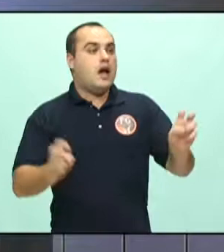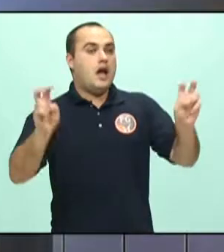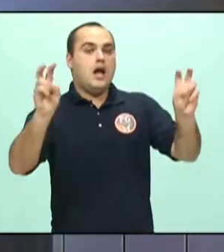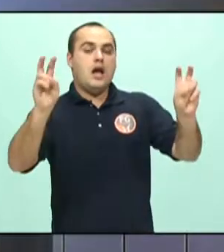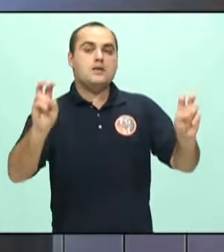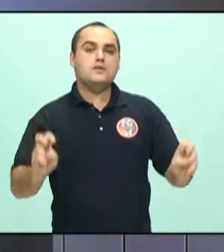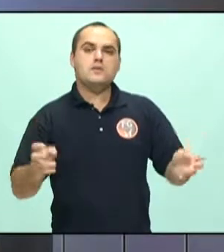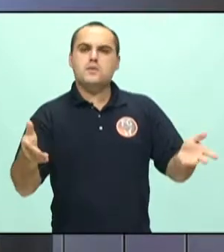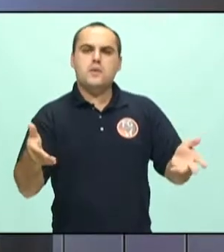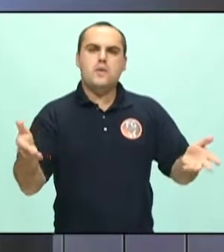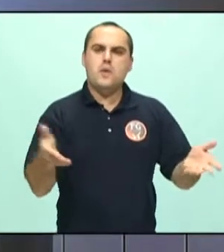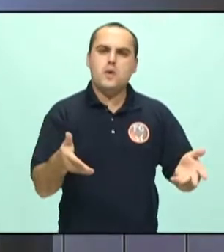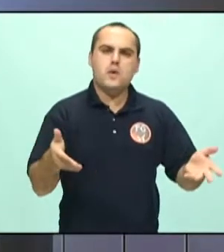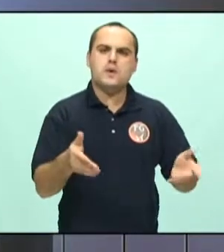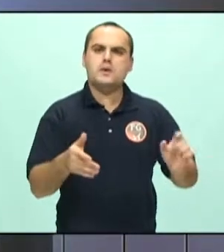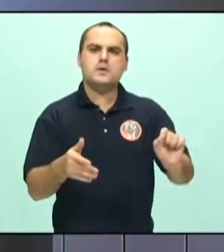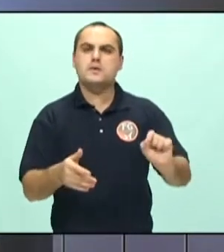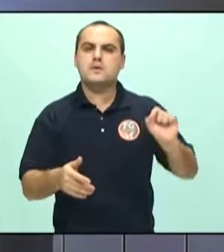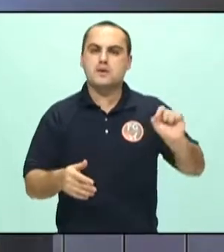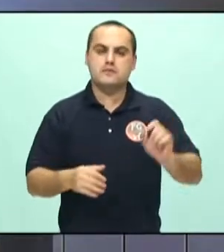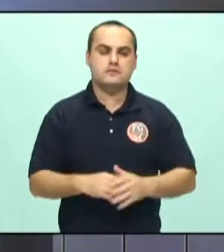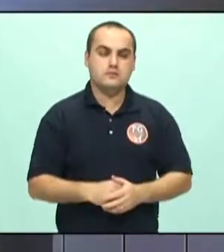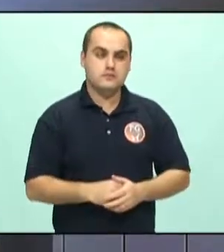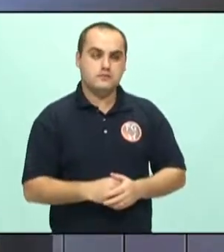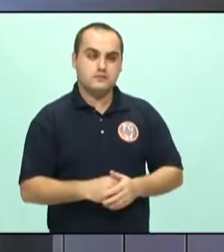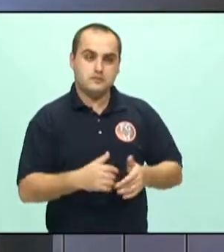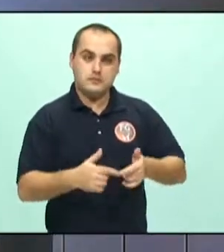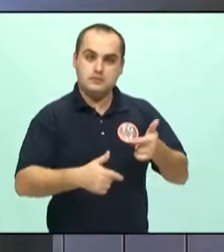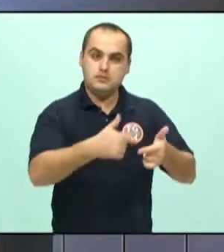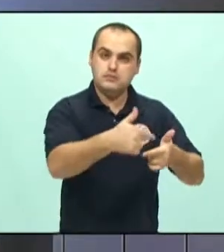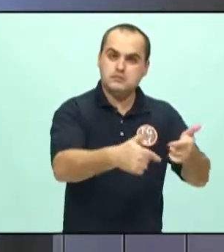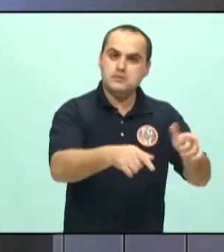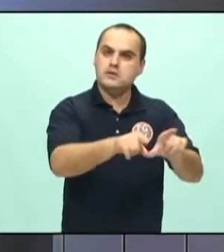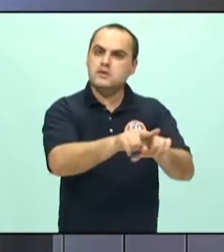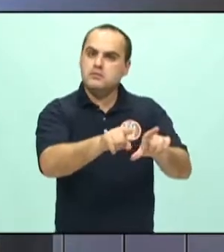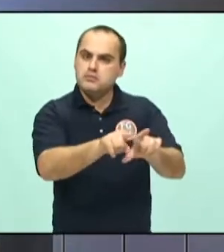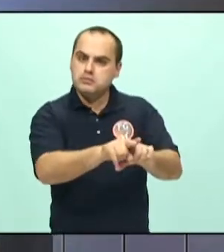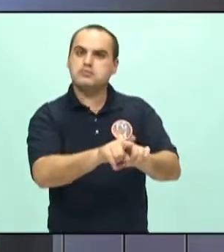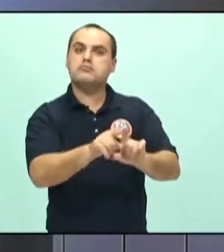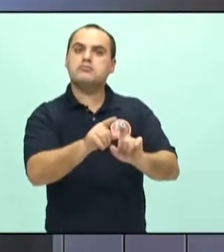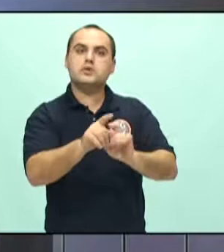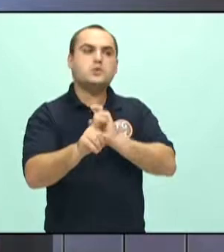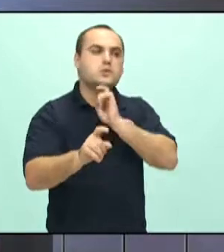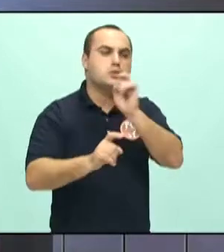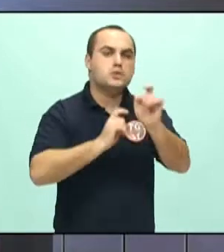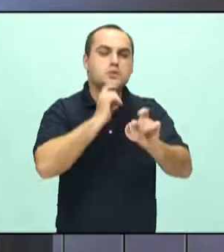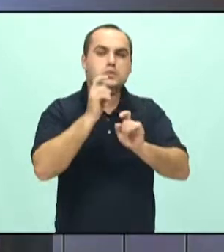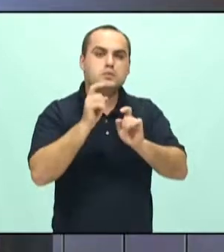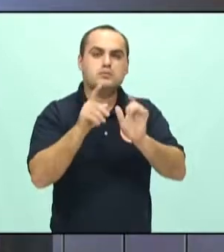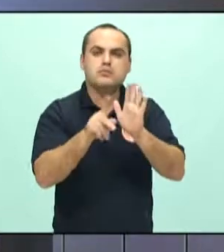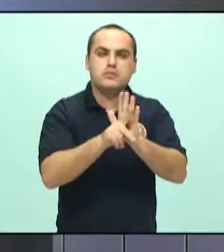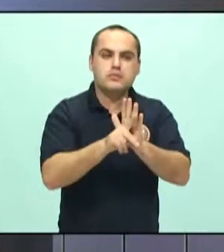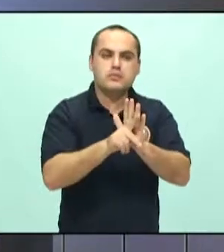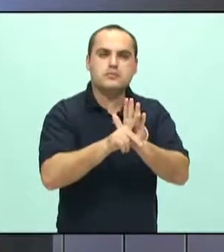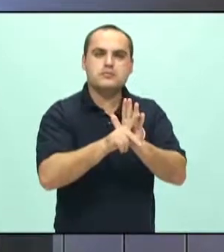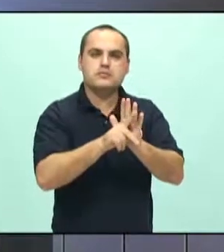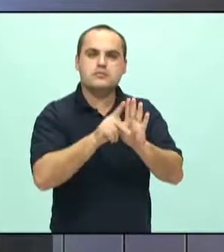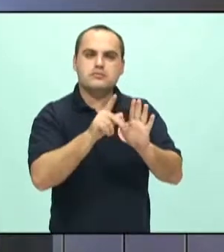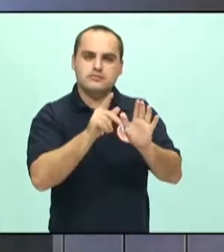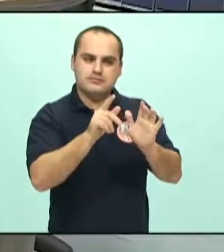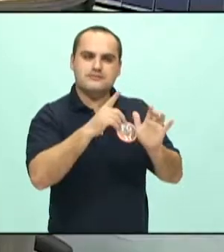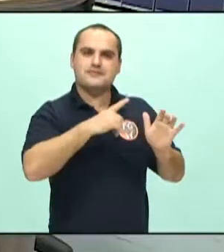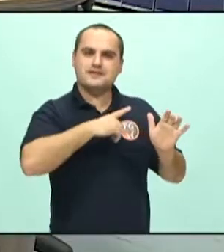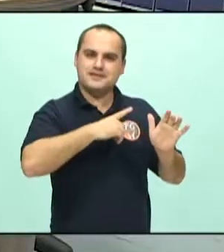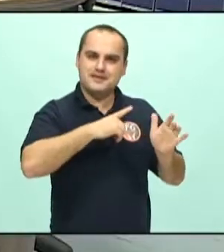vai até tirar algumas dúvidas com relação já à produção do documentário Trabalhadores do Cais,